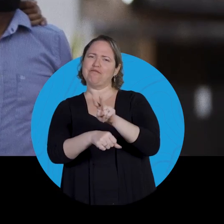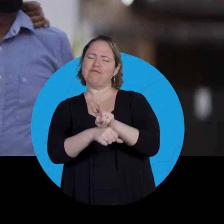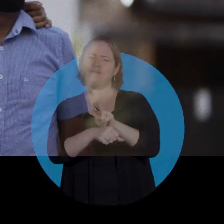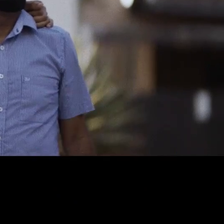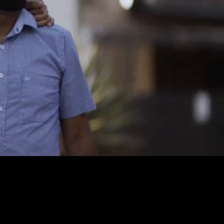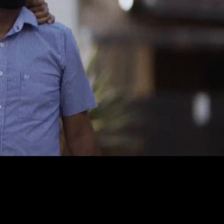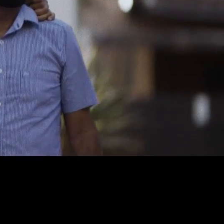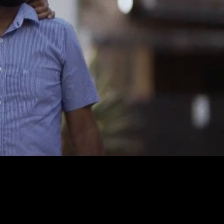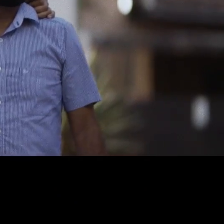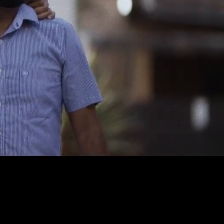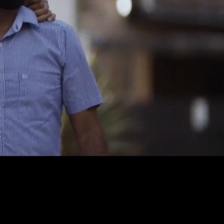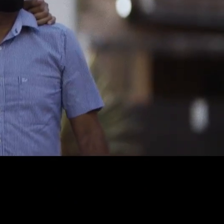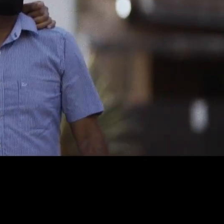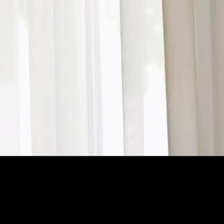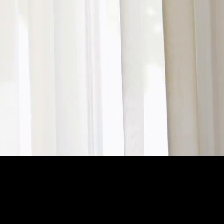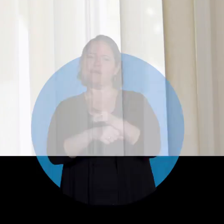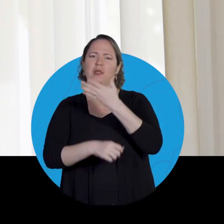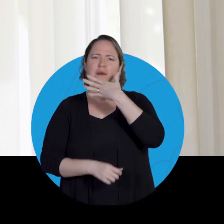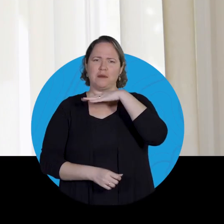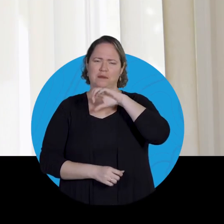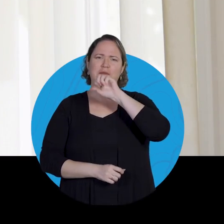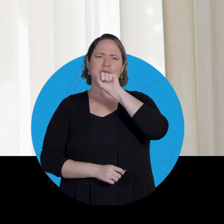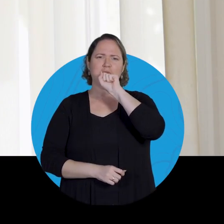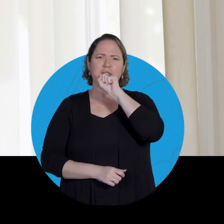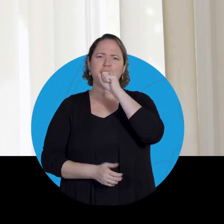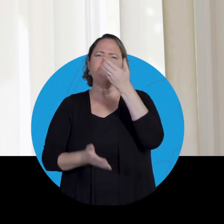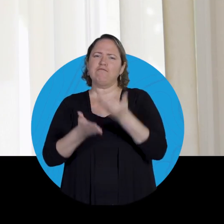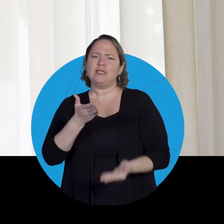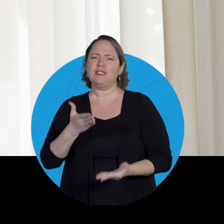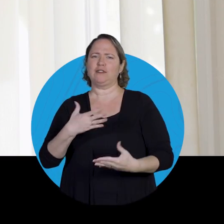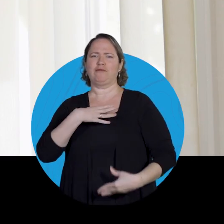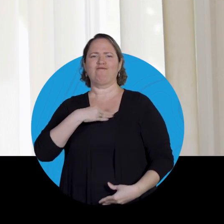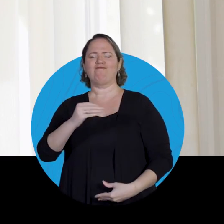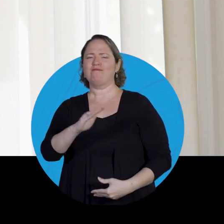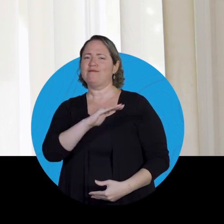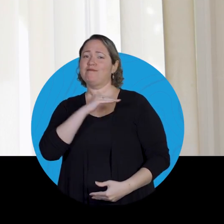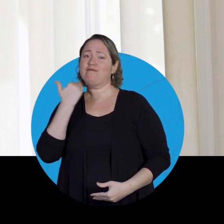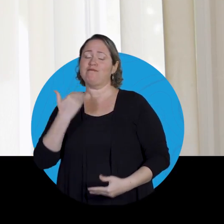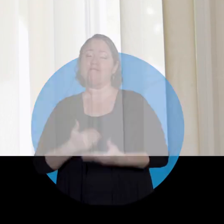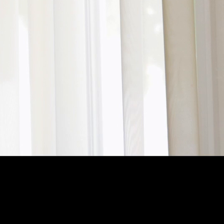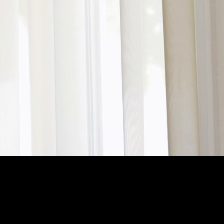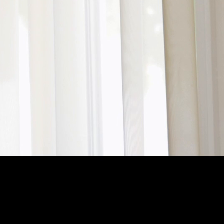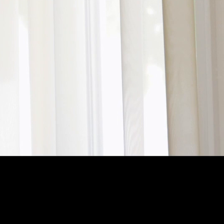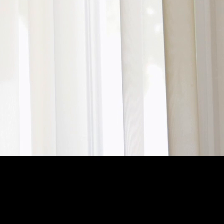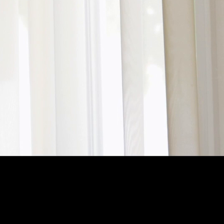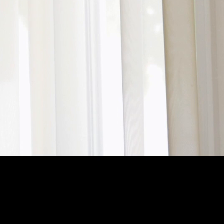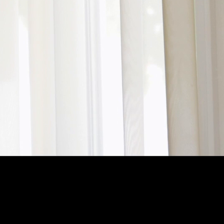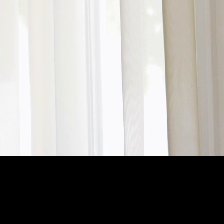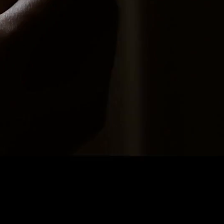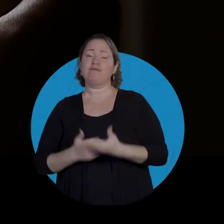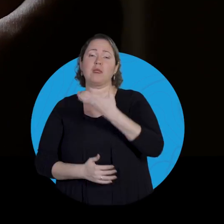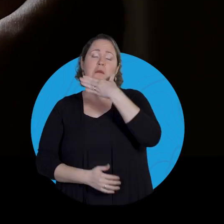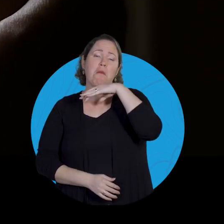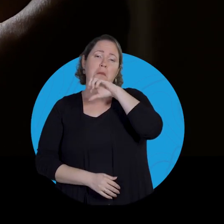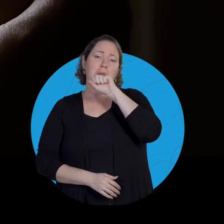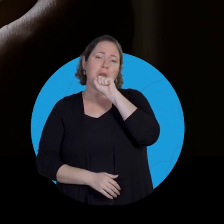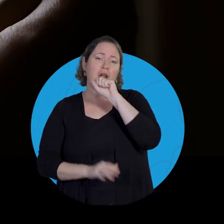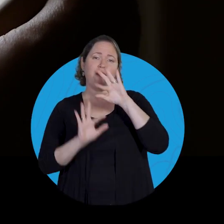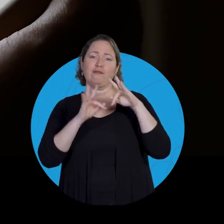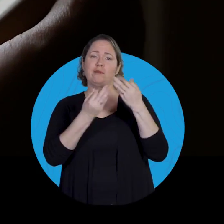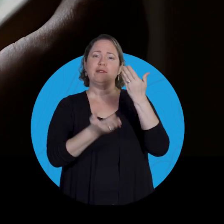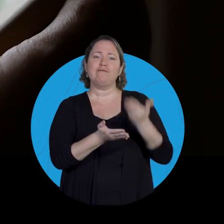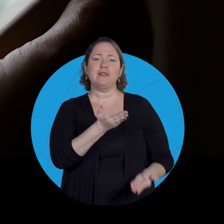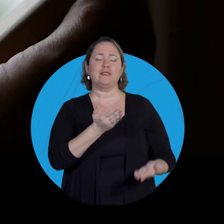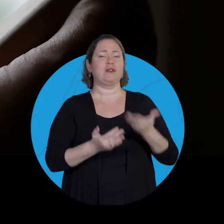filhos. Um filho adulto caminha ao lado do pai. Pais que perderam seus filhos. Um homem de meia idade olha para um porta-retratos. Pais que